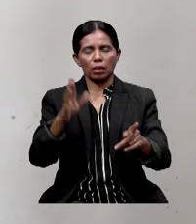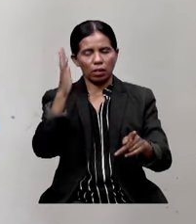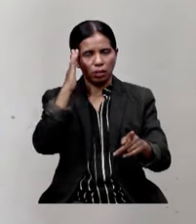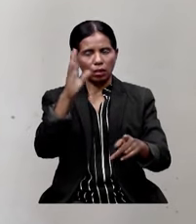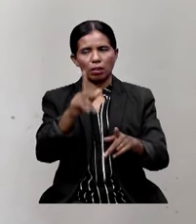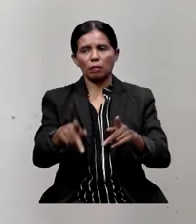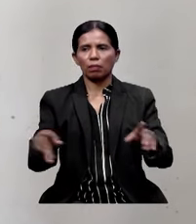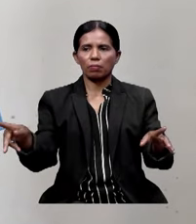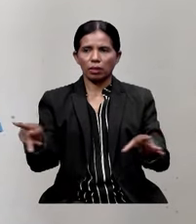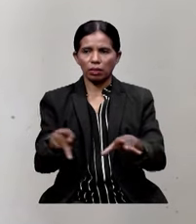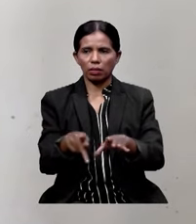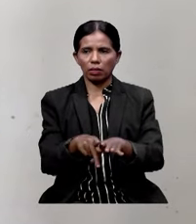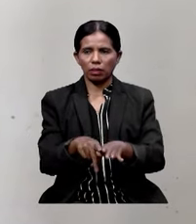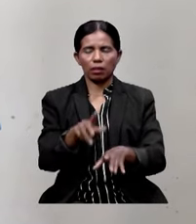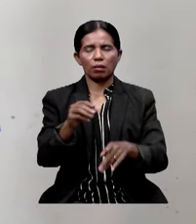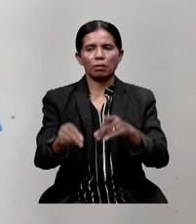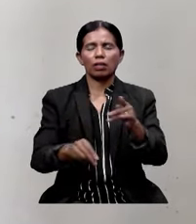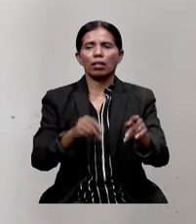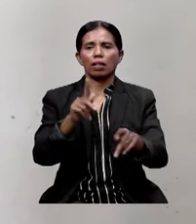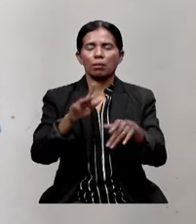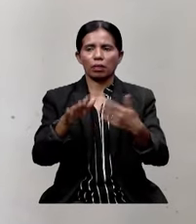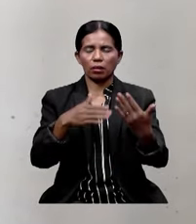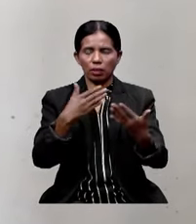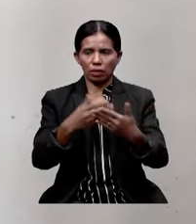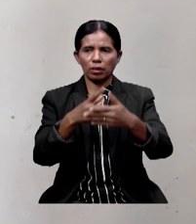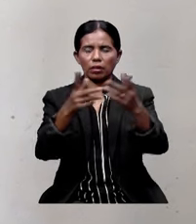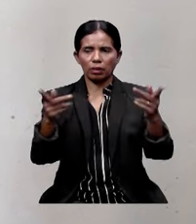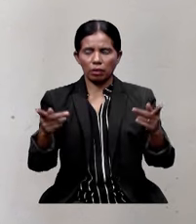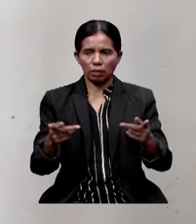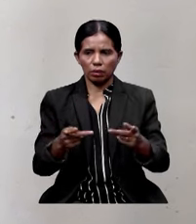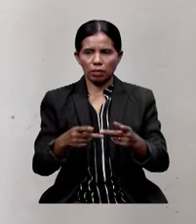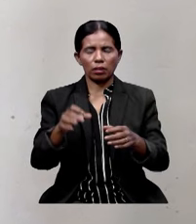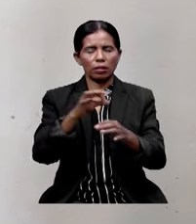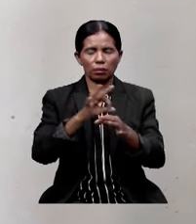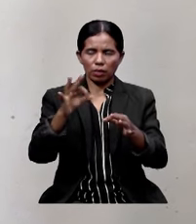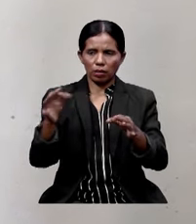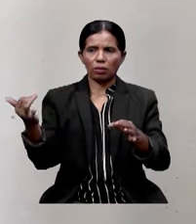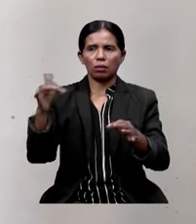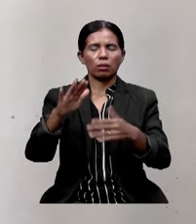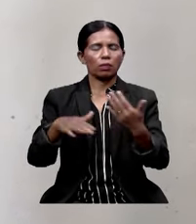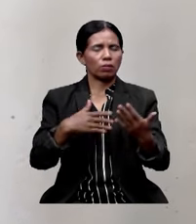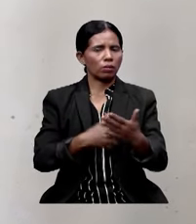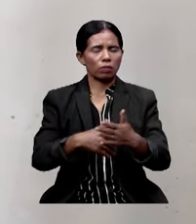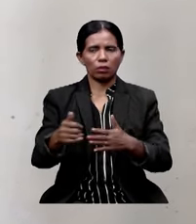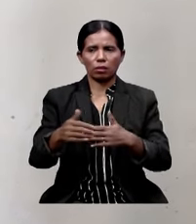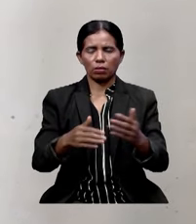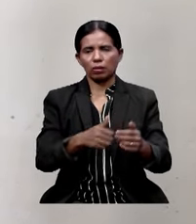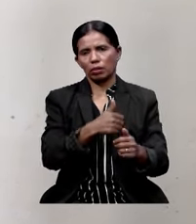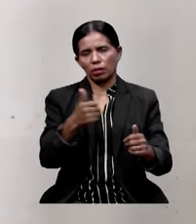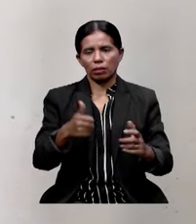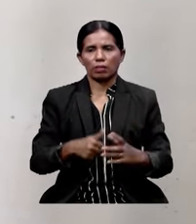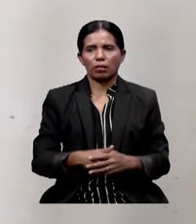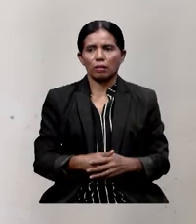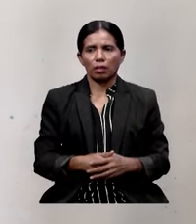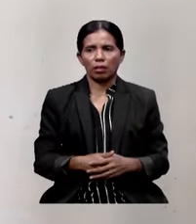em ni participação em ni comunhão e habe ambiente espiritual sira rega bot sira qualquer bot sira selu